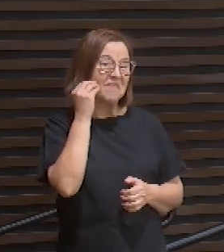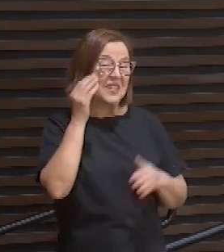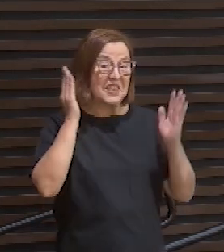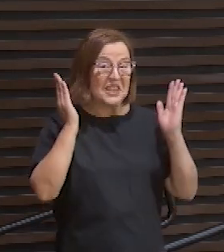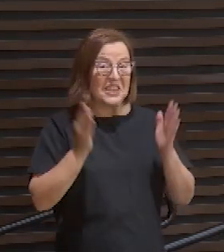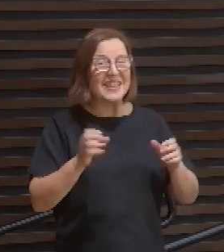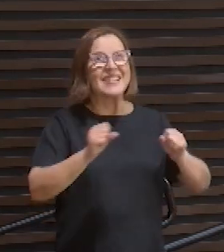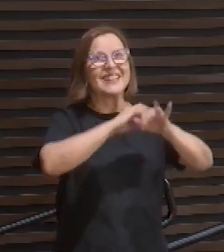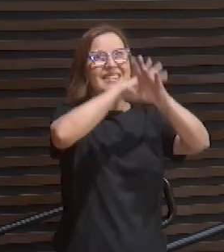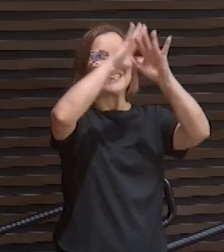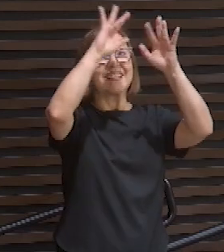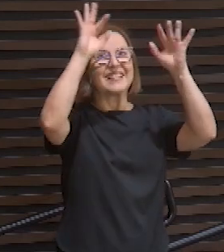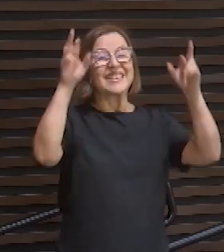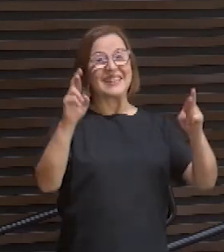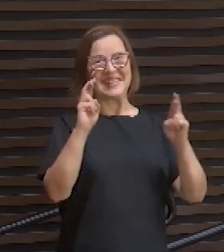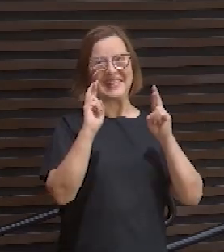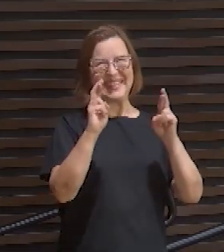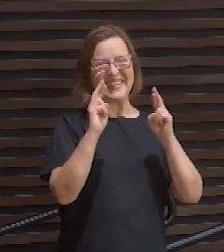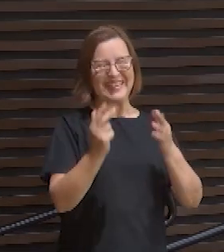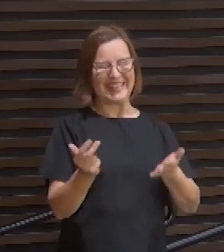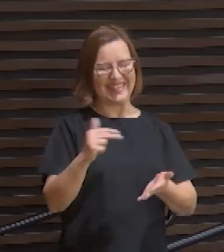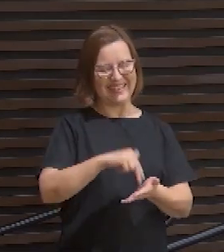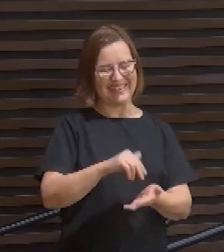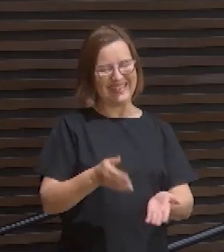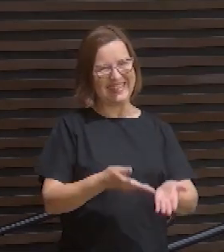a gloriosa esperança da ressurreição.